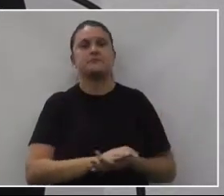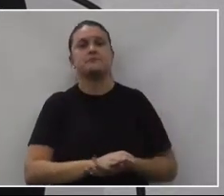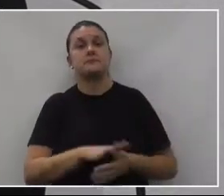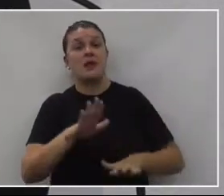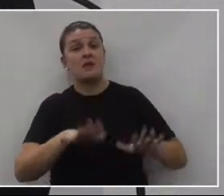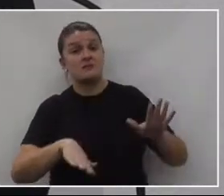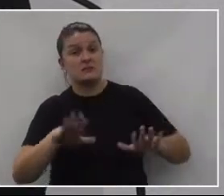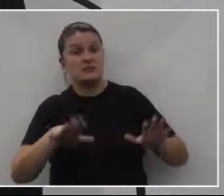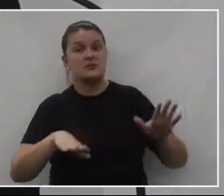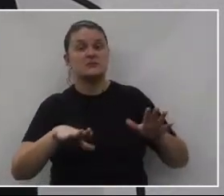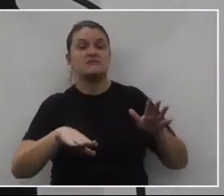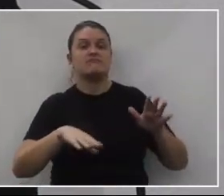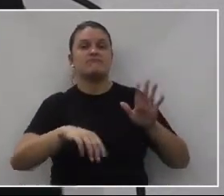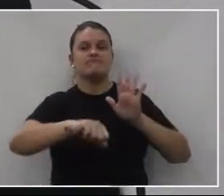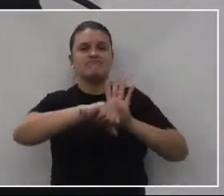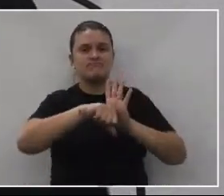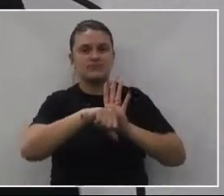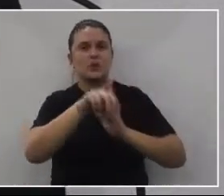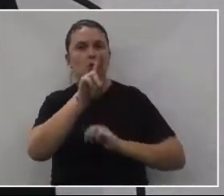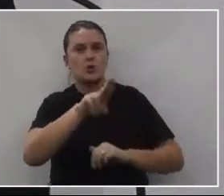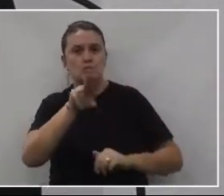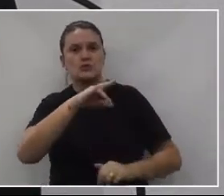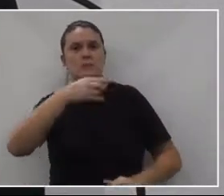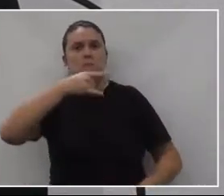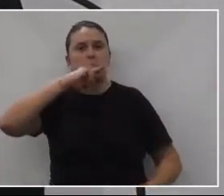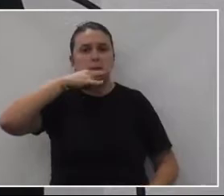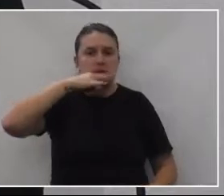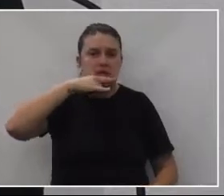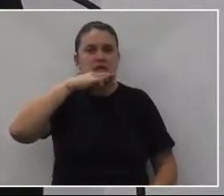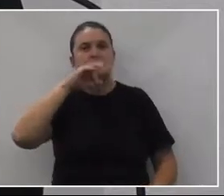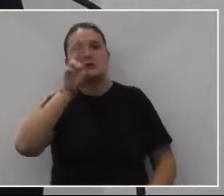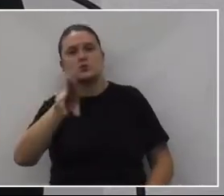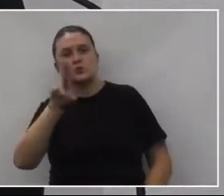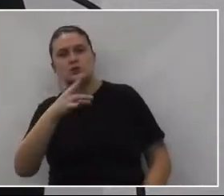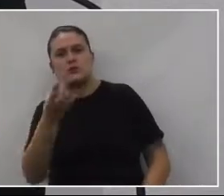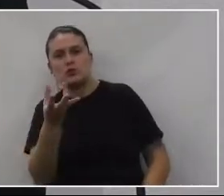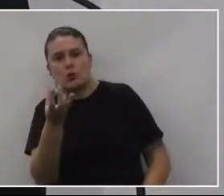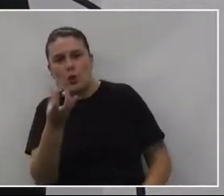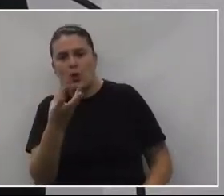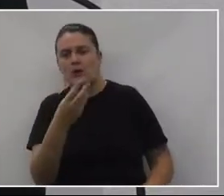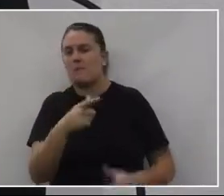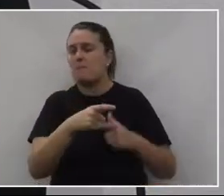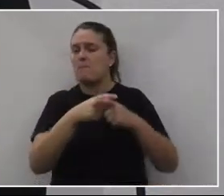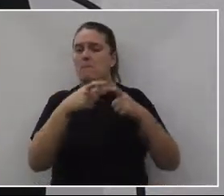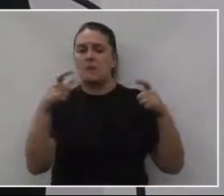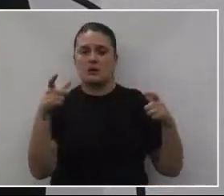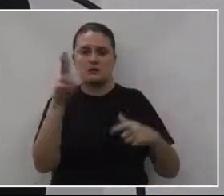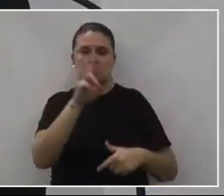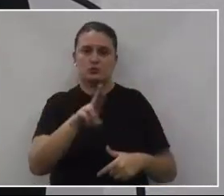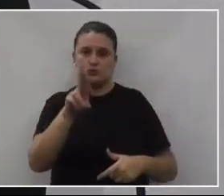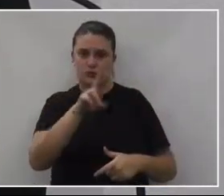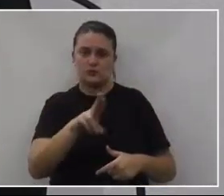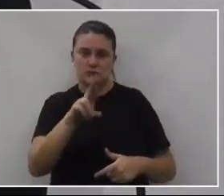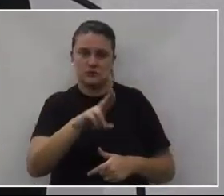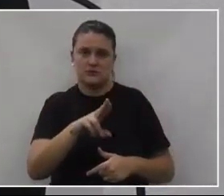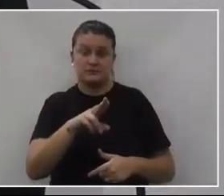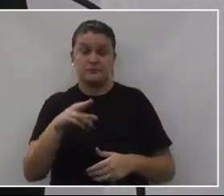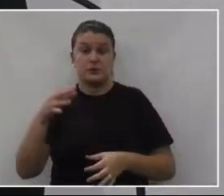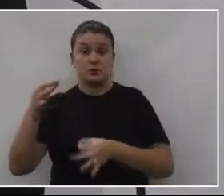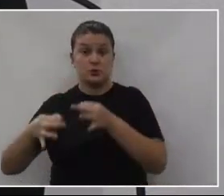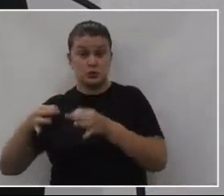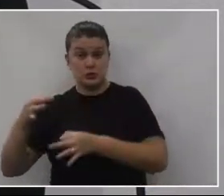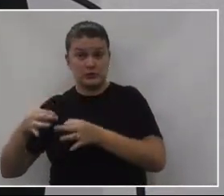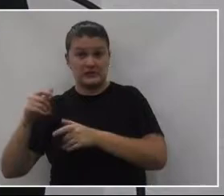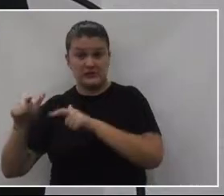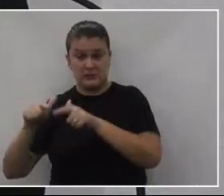Muitos desses crimes cometidos pelo uso e abuso de álcool e outros tipos de drogas, né? Muitos. Um juiz que passou aqui por